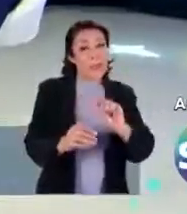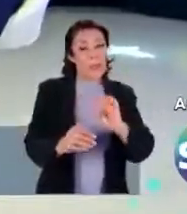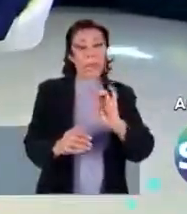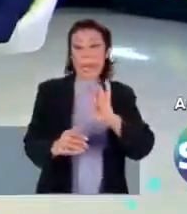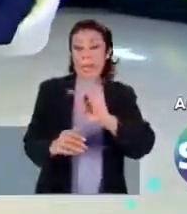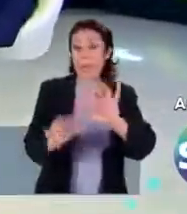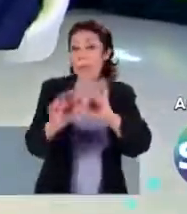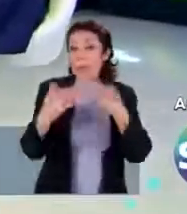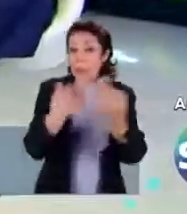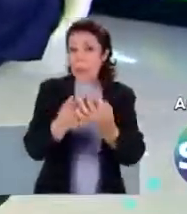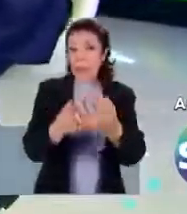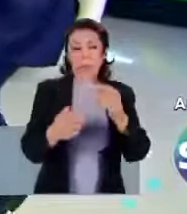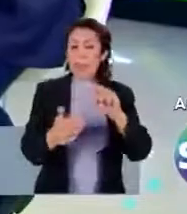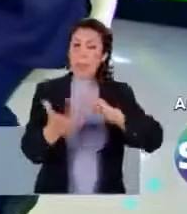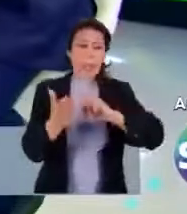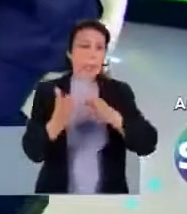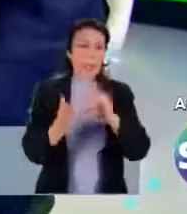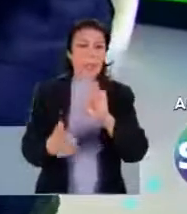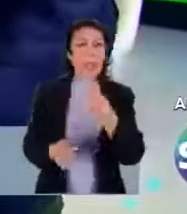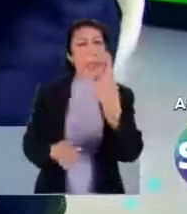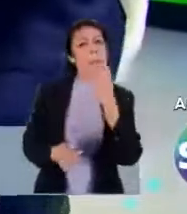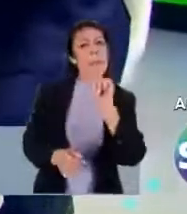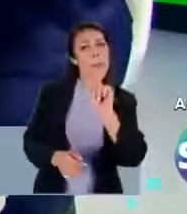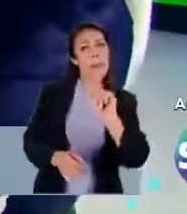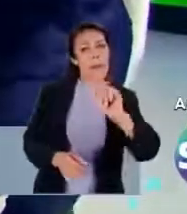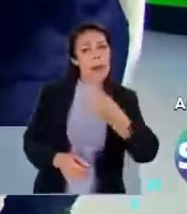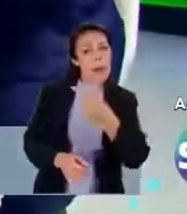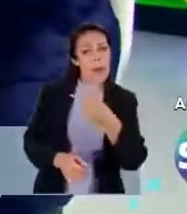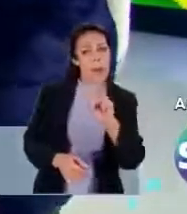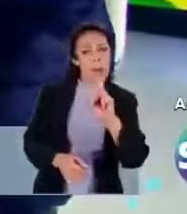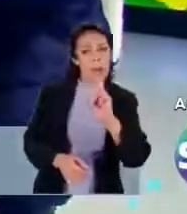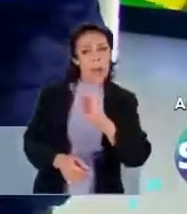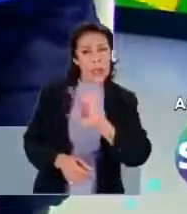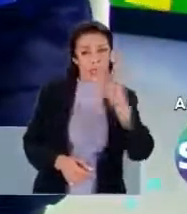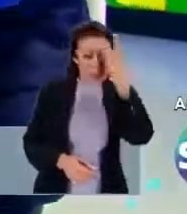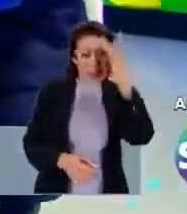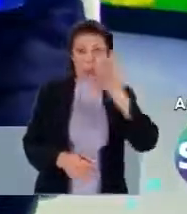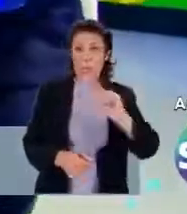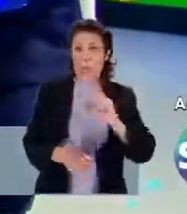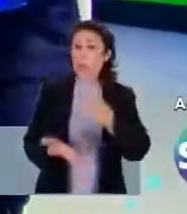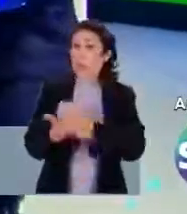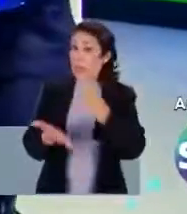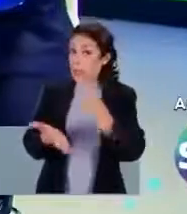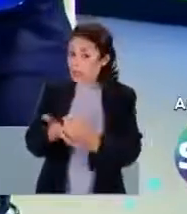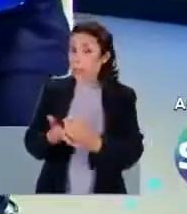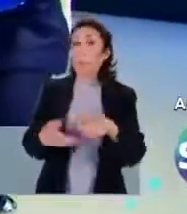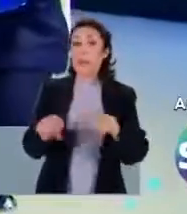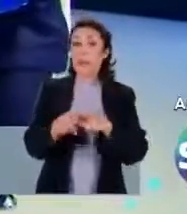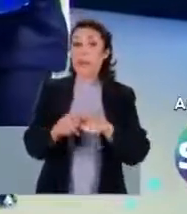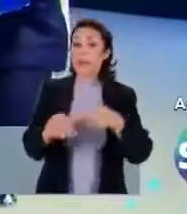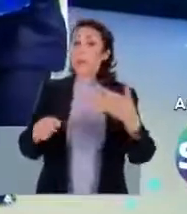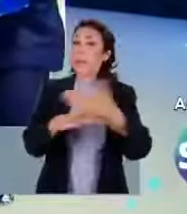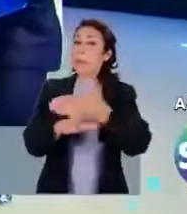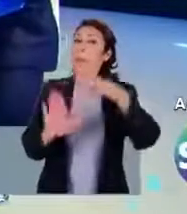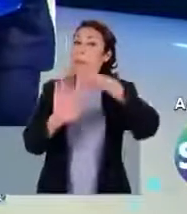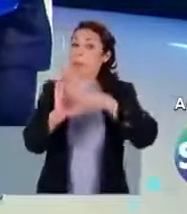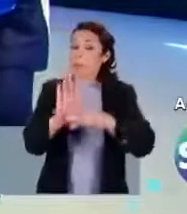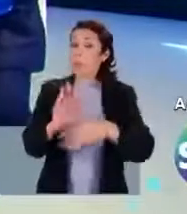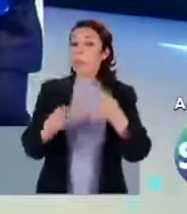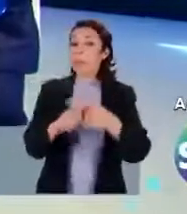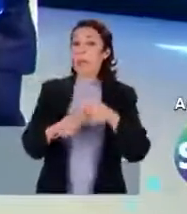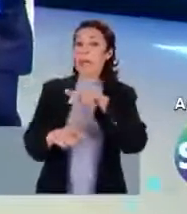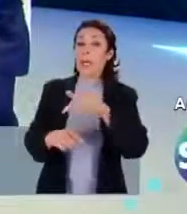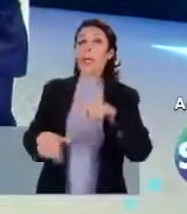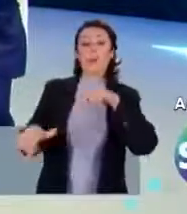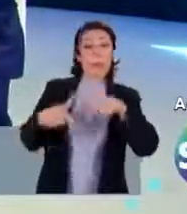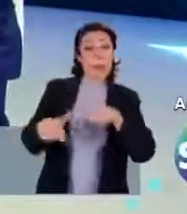dar r$ 1000 para pessoa então qual é a ideia o cidadão tem um salário mínimo tem a carteira assinada entra no programa por quê Porque ele é um cara que ganha